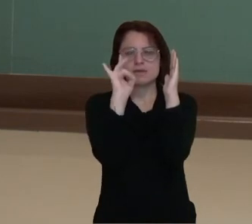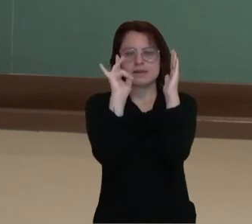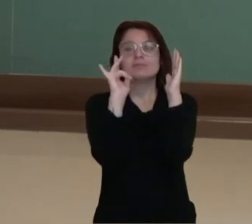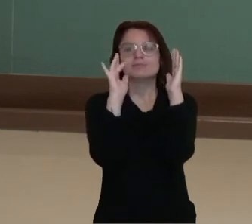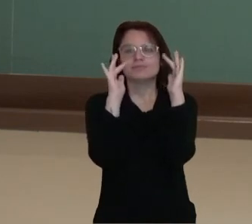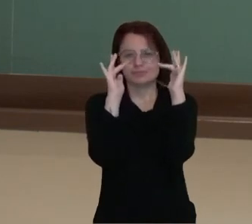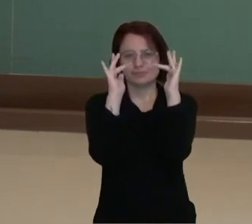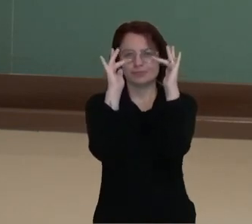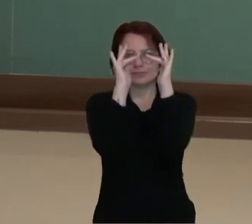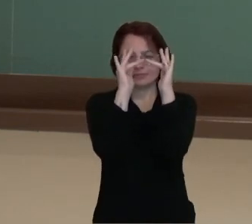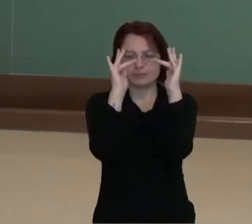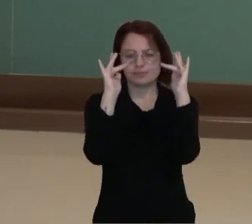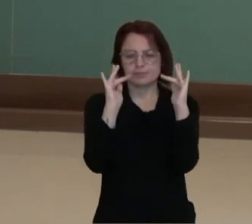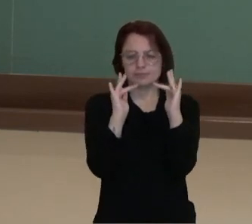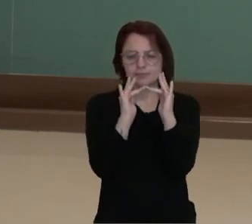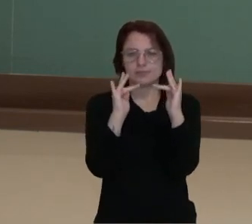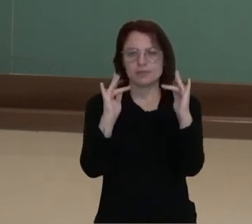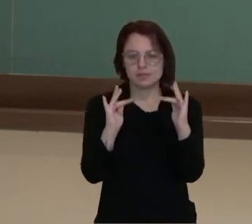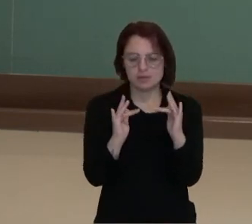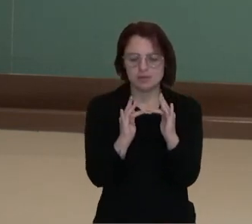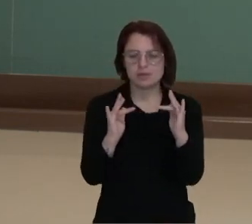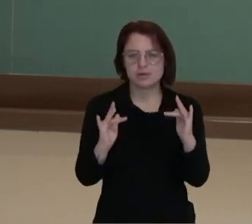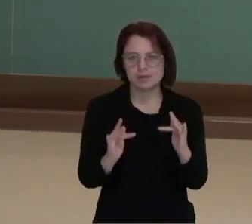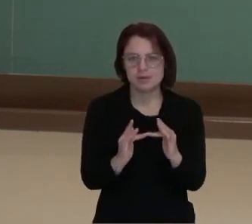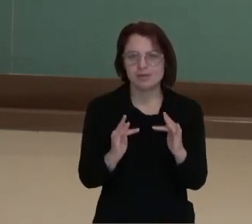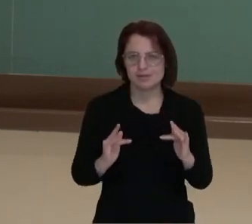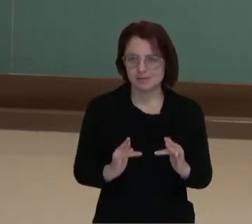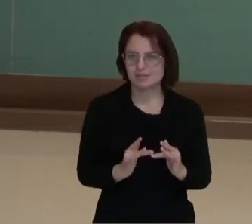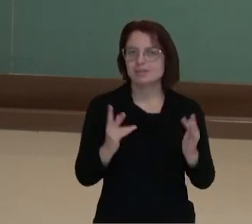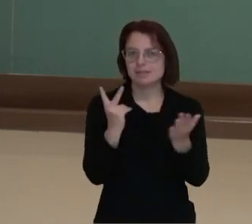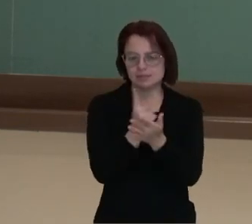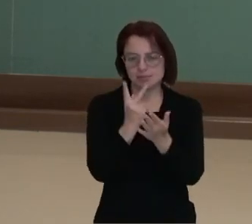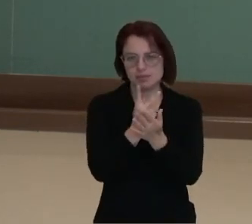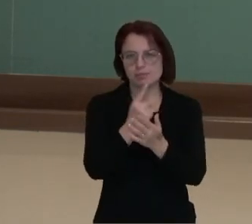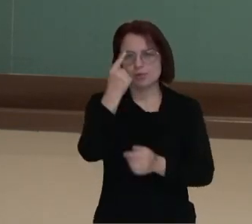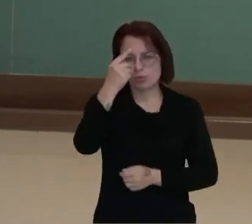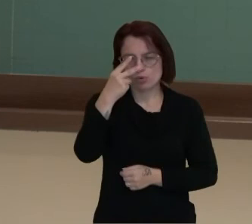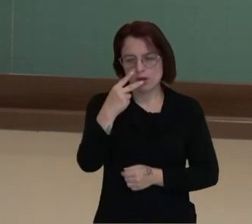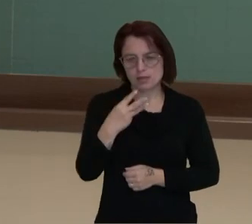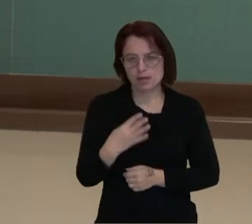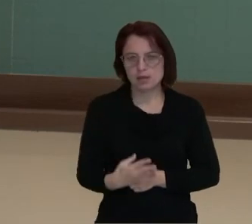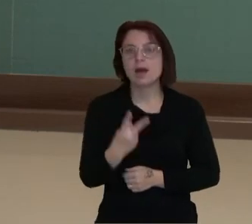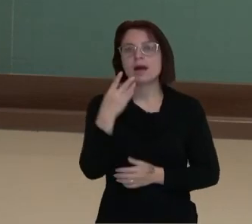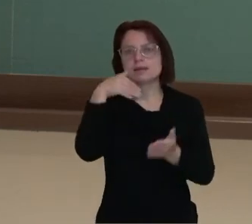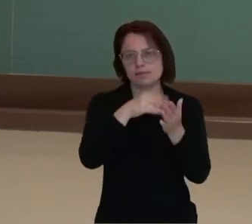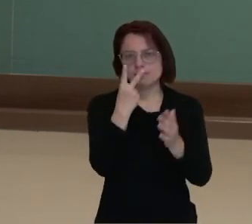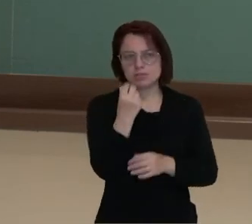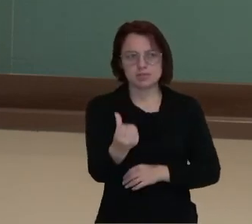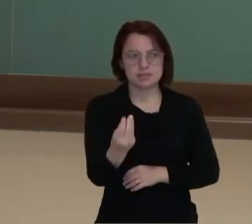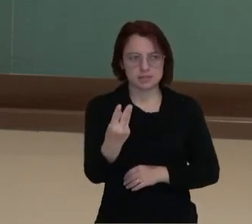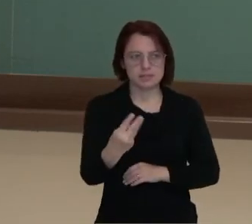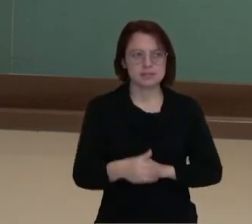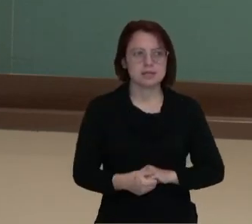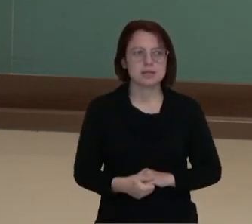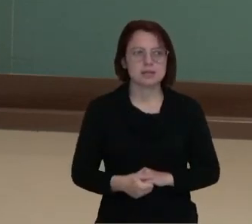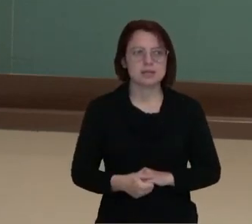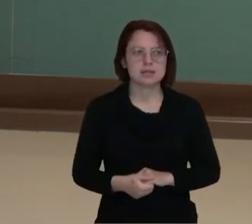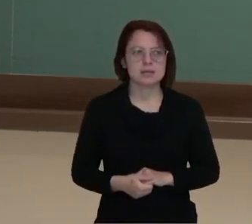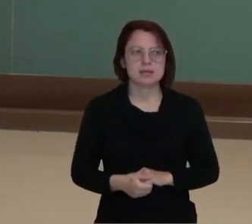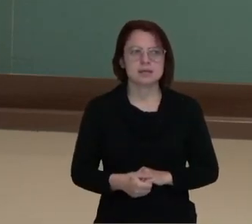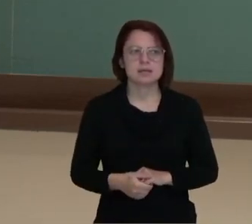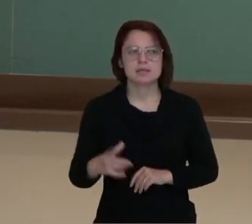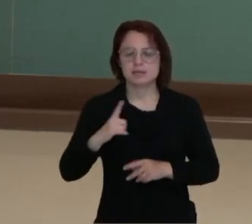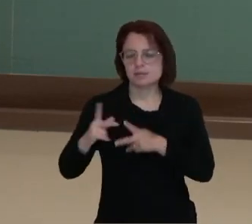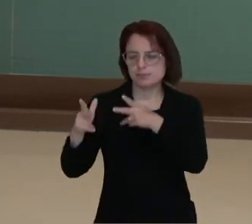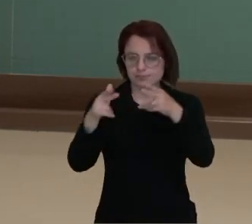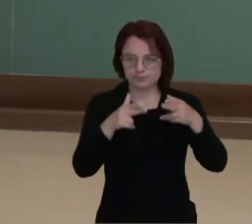mãe com o 2 do pai, o 3 da mãe com o 3 do pai e assim por diante. Então, é isso que a gente chama de cromossomos homólogos. Eles fazem par, né,